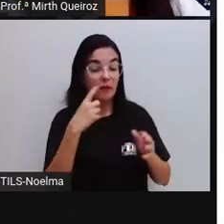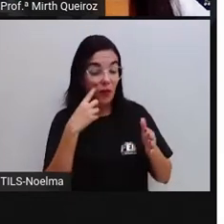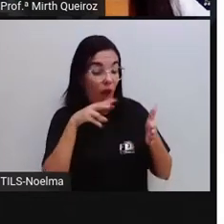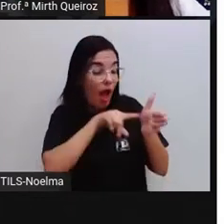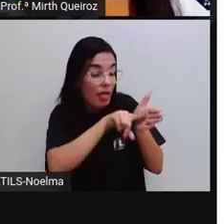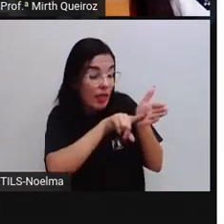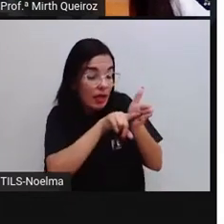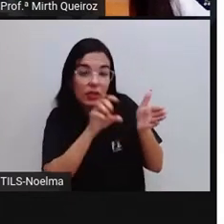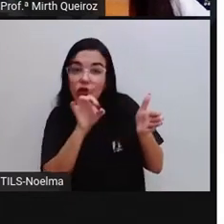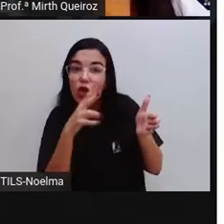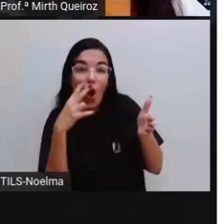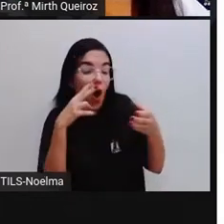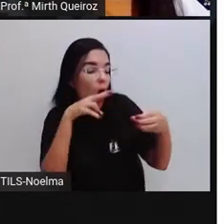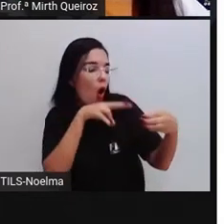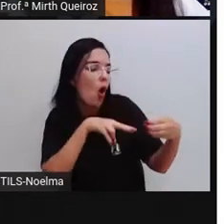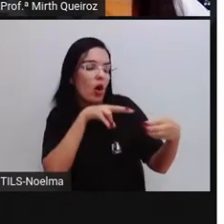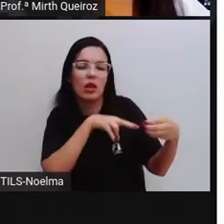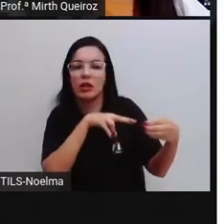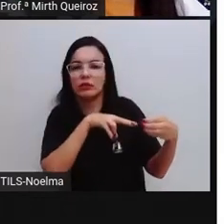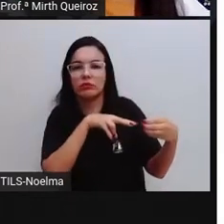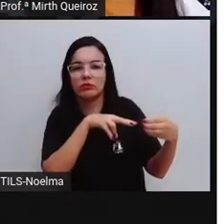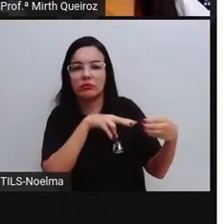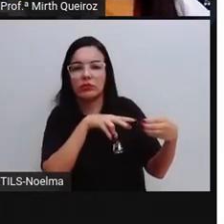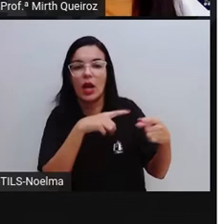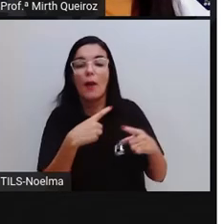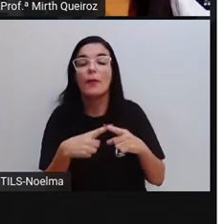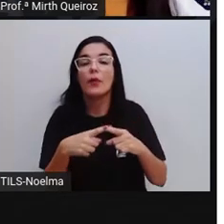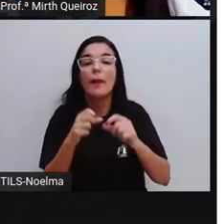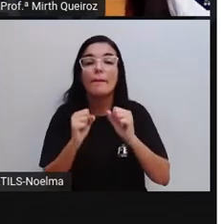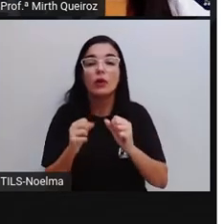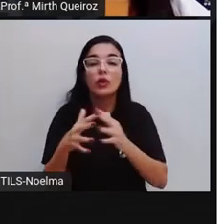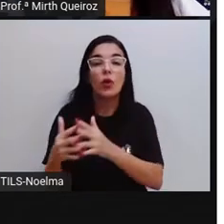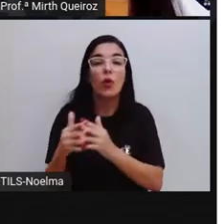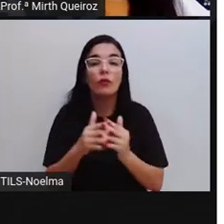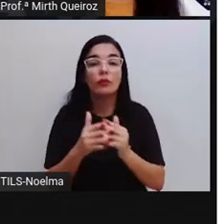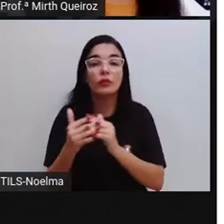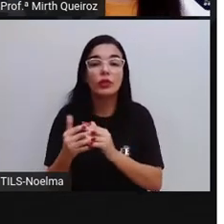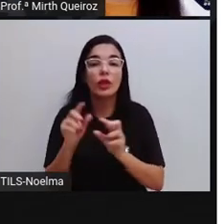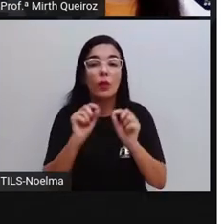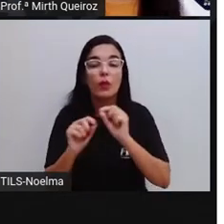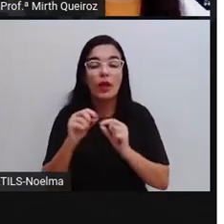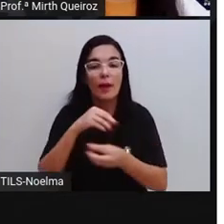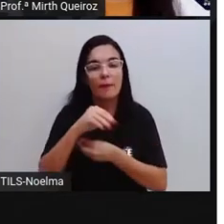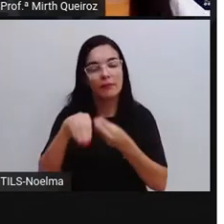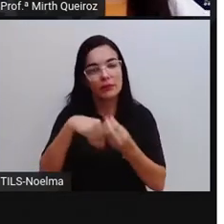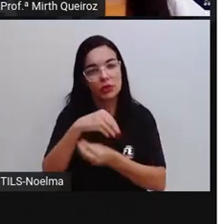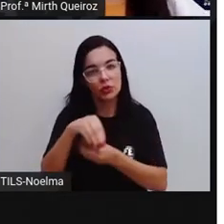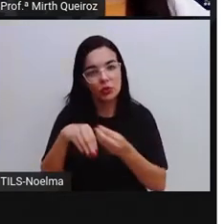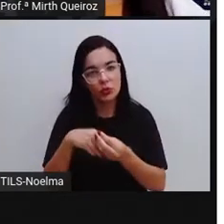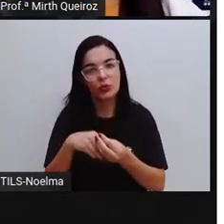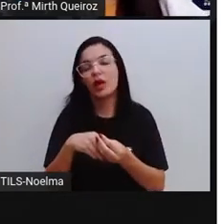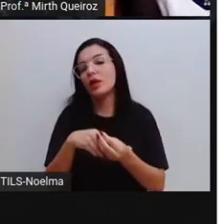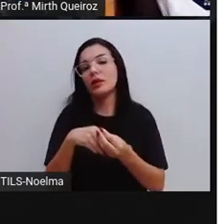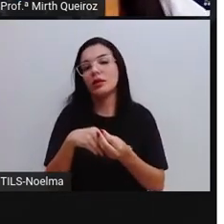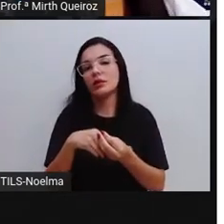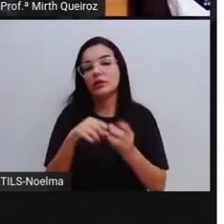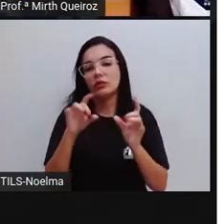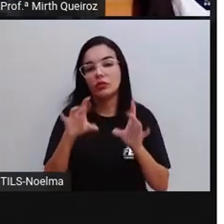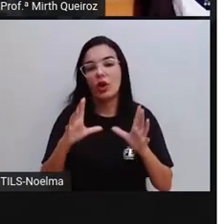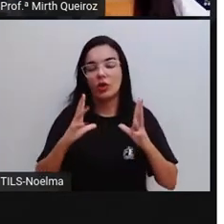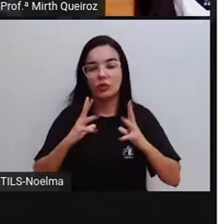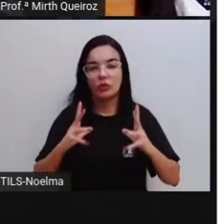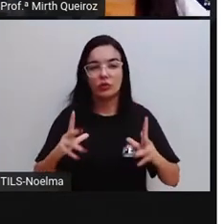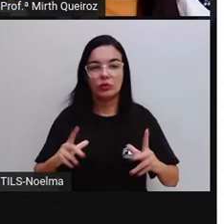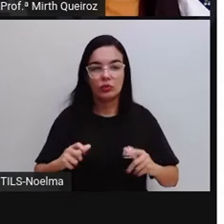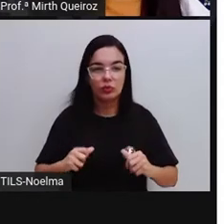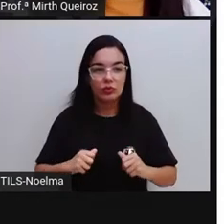analisar ela, né, através aí do olho nu, porque a gente pode confundir mistura com substância pura, que é o caso da água com sal, né?